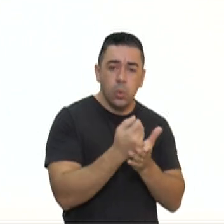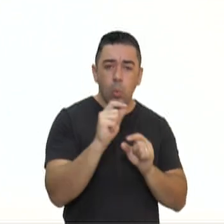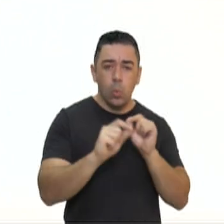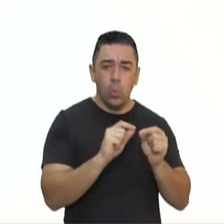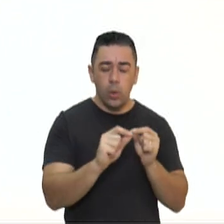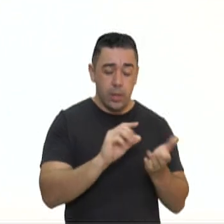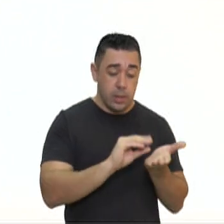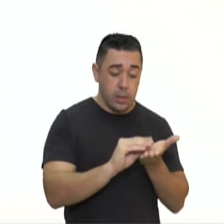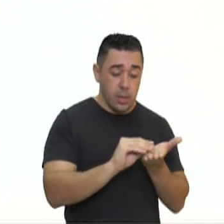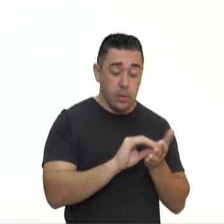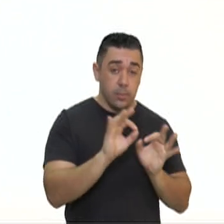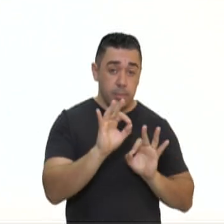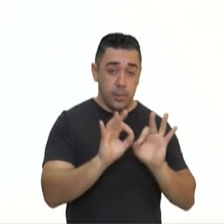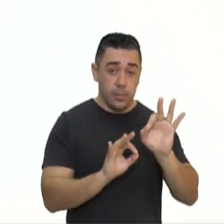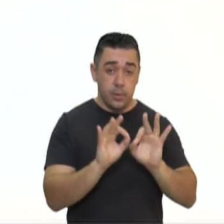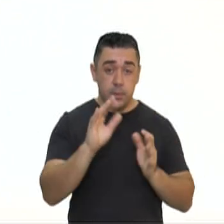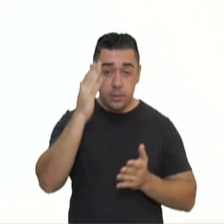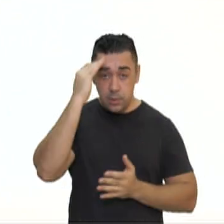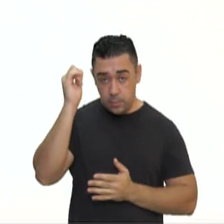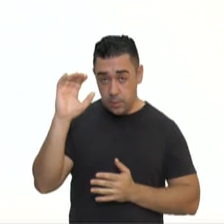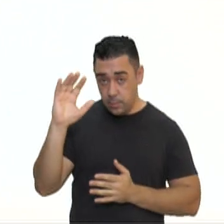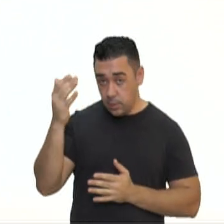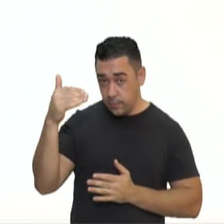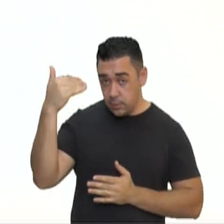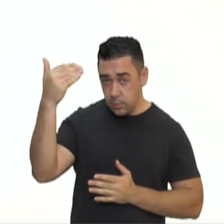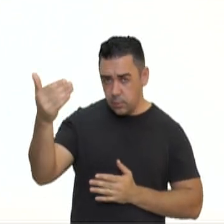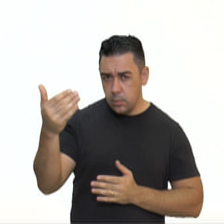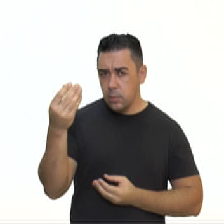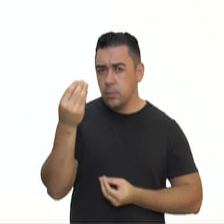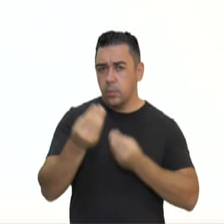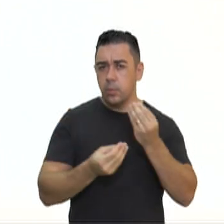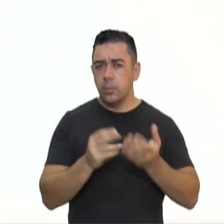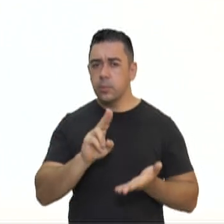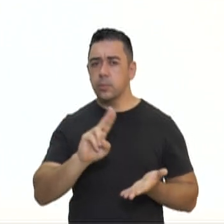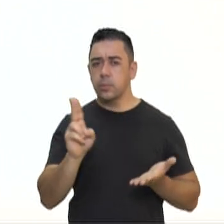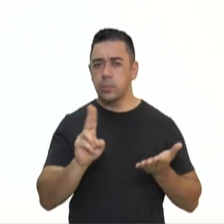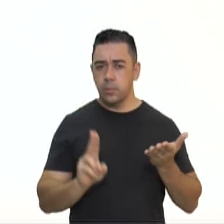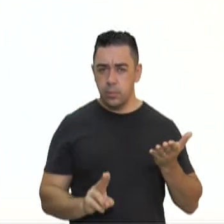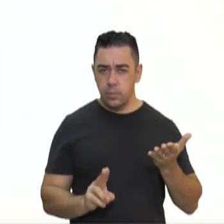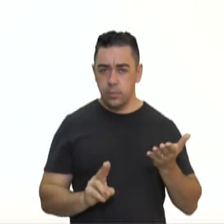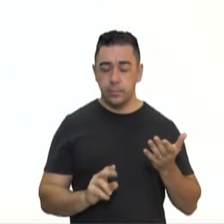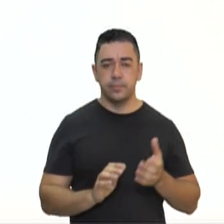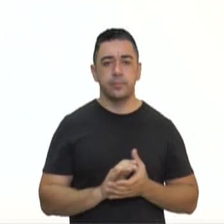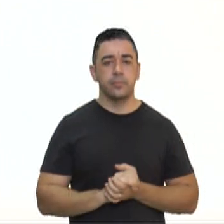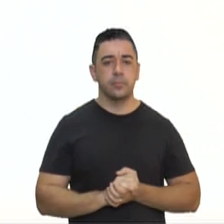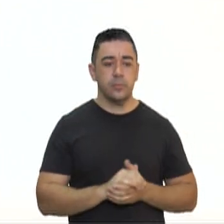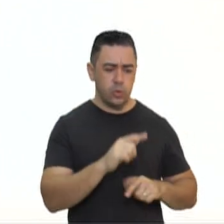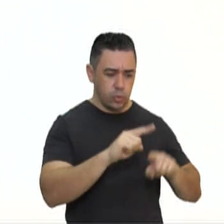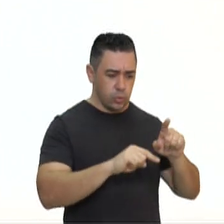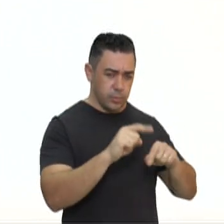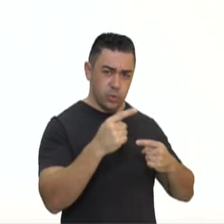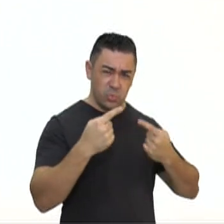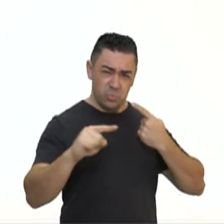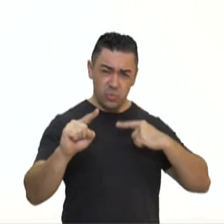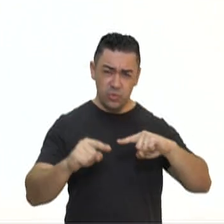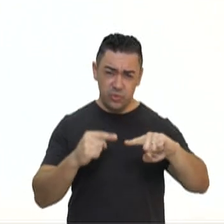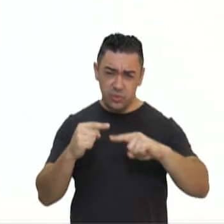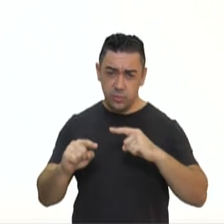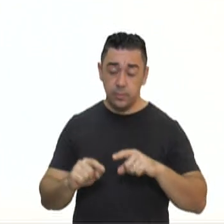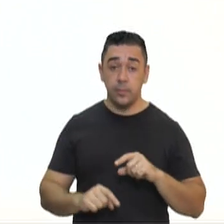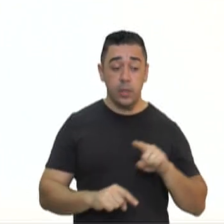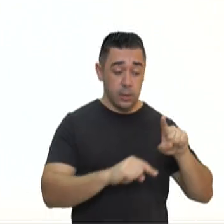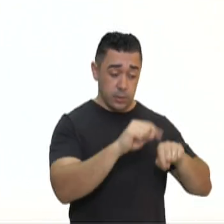para a elaboração então da previsão do tempo, como que eles são chamados? Instrumentos musicais,